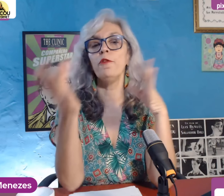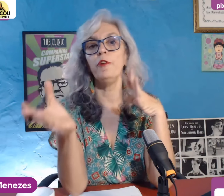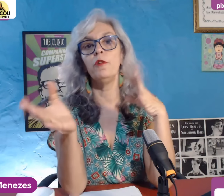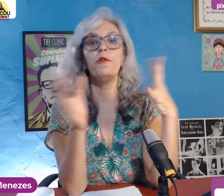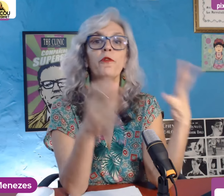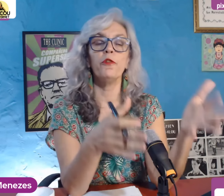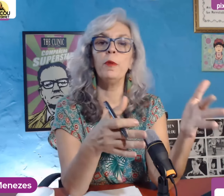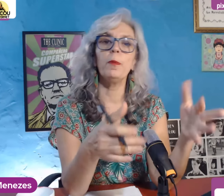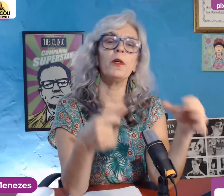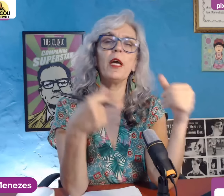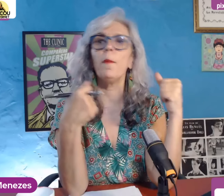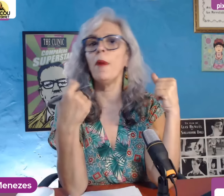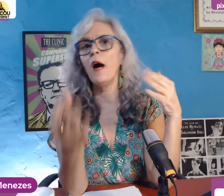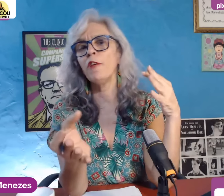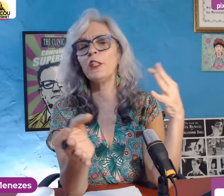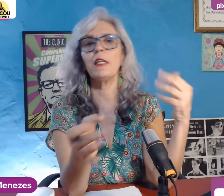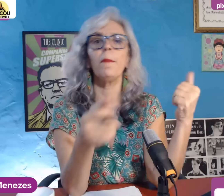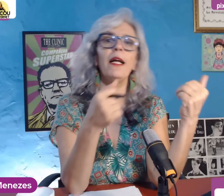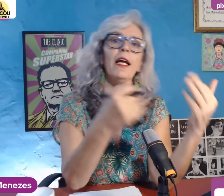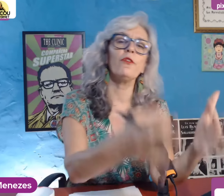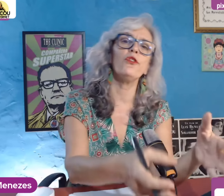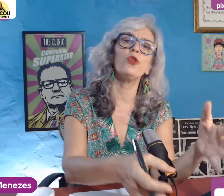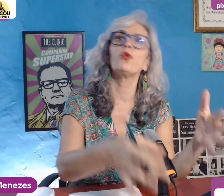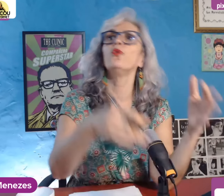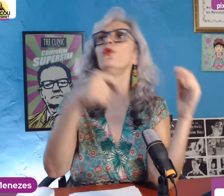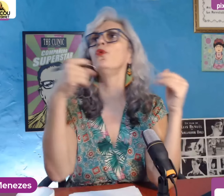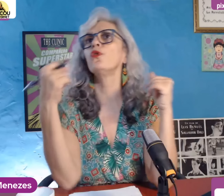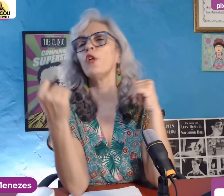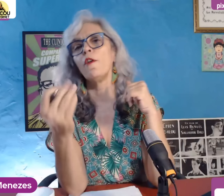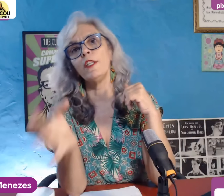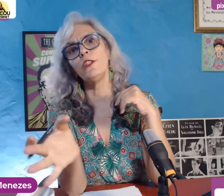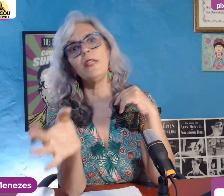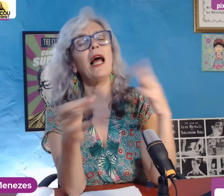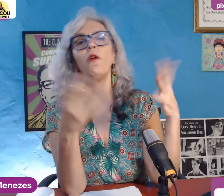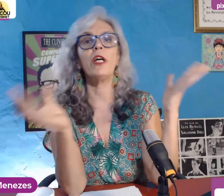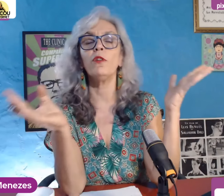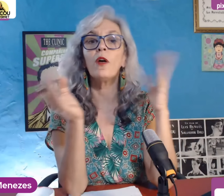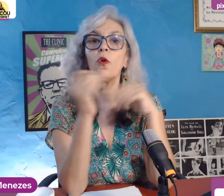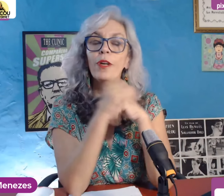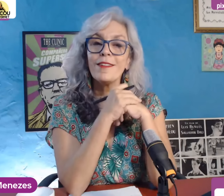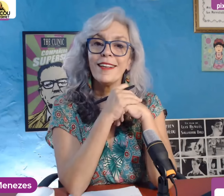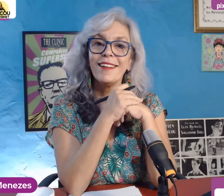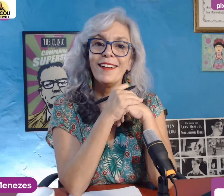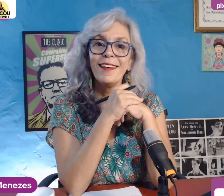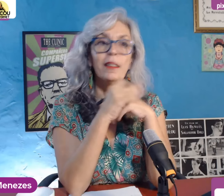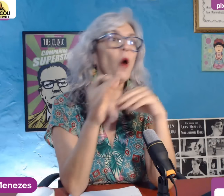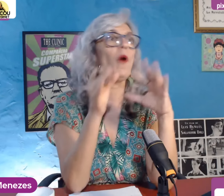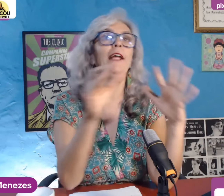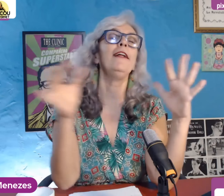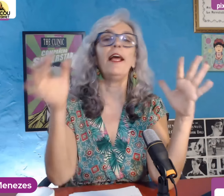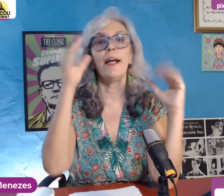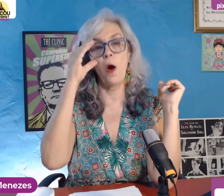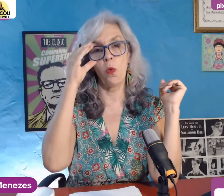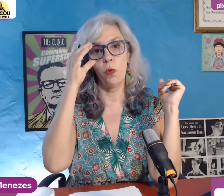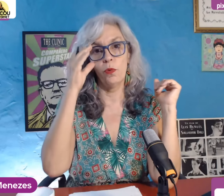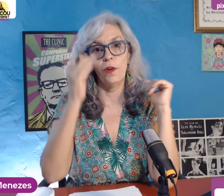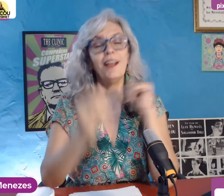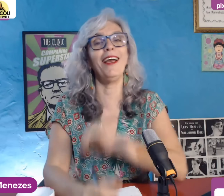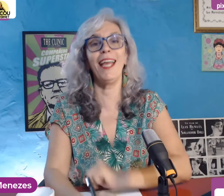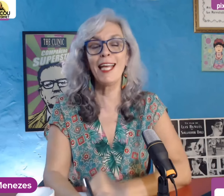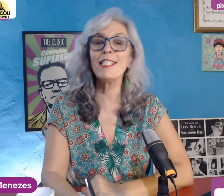dizer, ô, meu filho, não fume porque é mal, vai te atrapalhar nos estudos, vai te, sei lá, qualquer outra coisa. Não, é